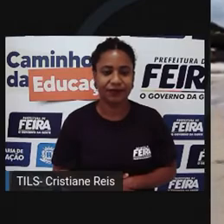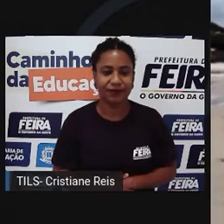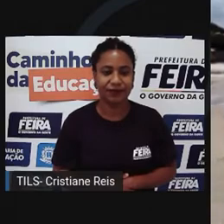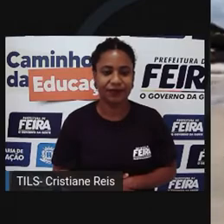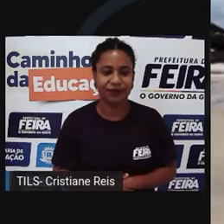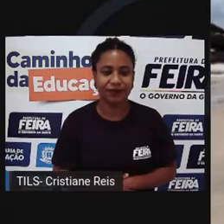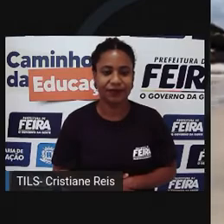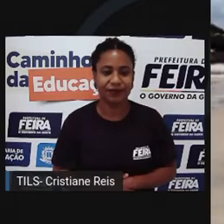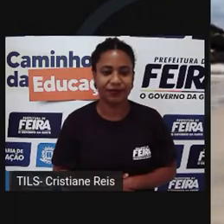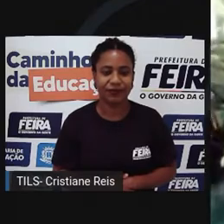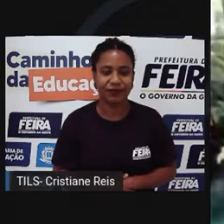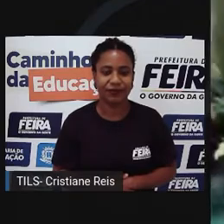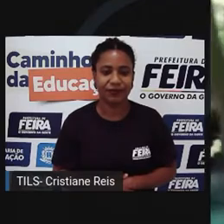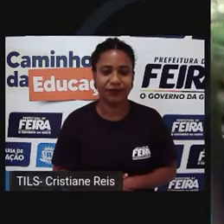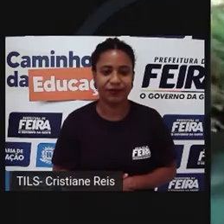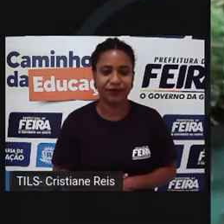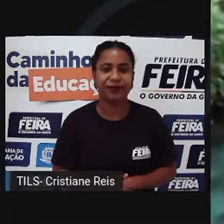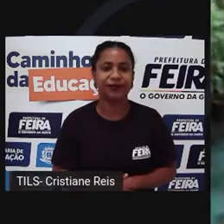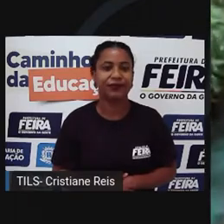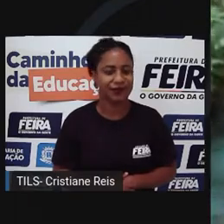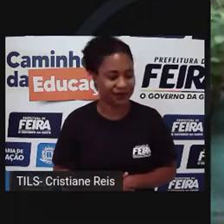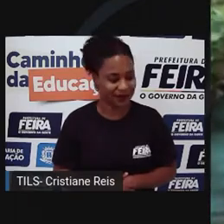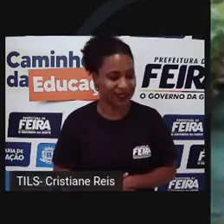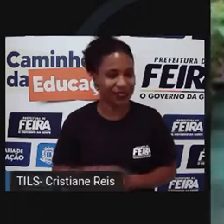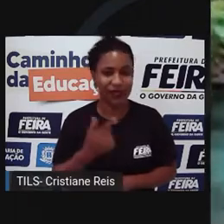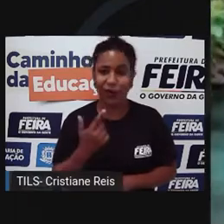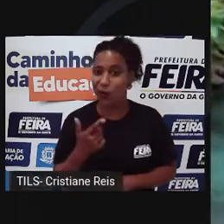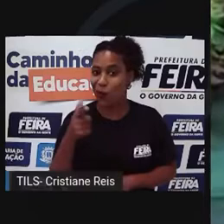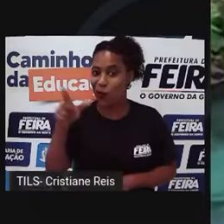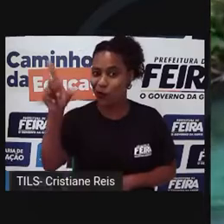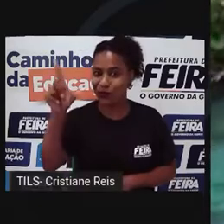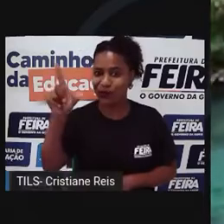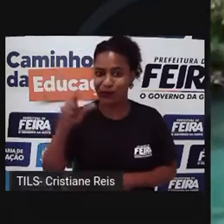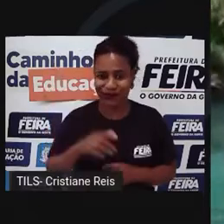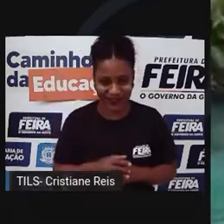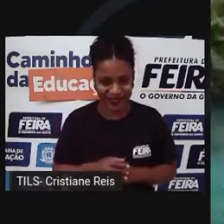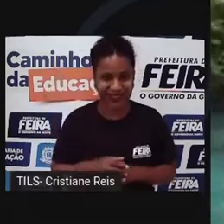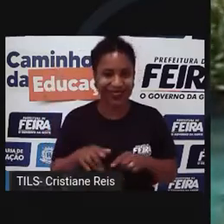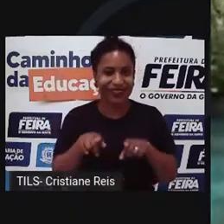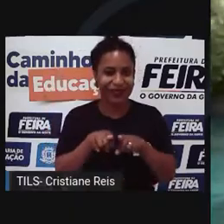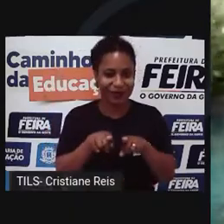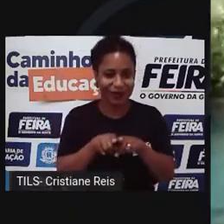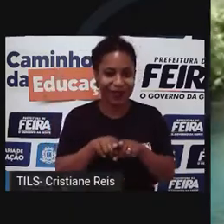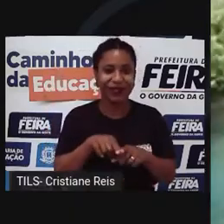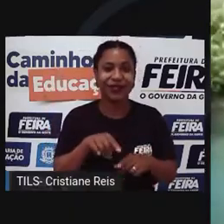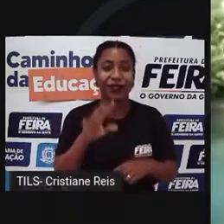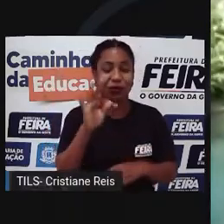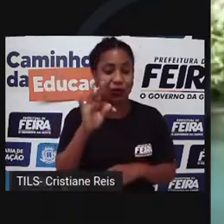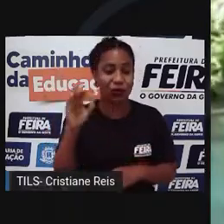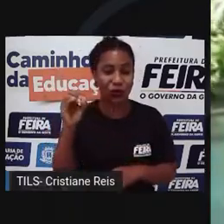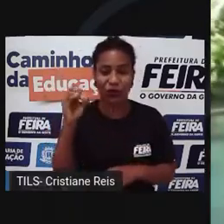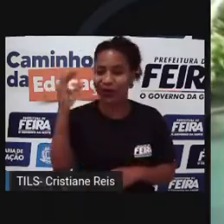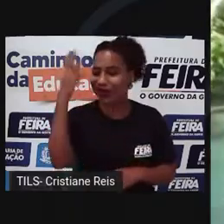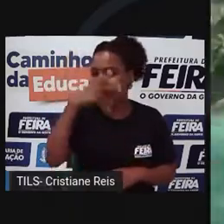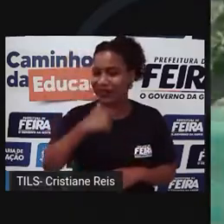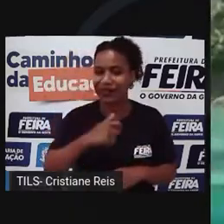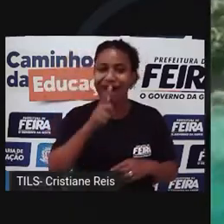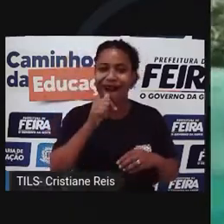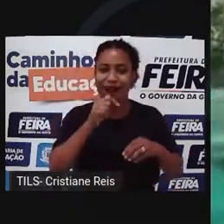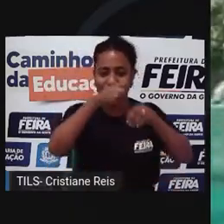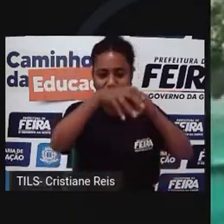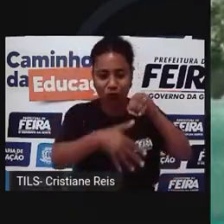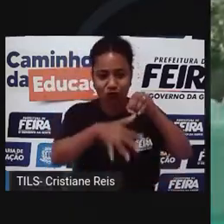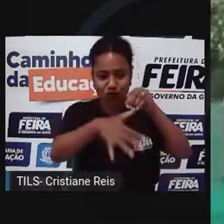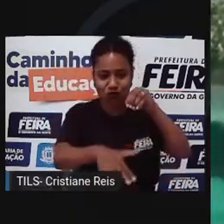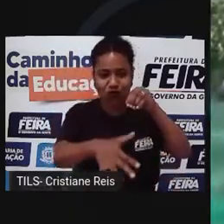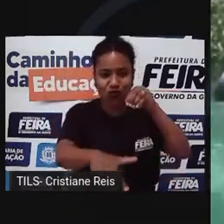E se tem outro lugar incrível que chamou também a nossa atenção, é uma das cachoeiras mais lindas do Brasil, a